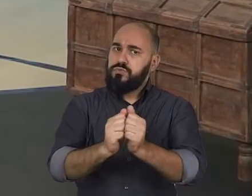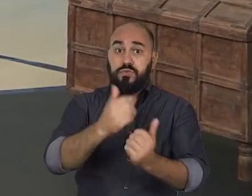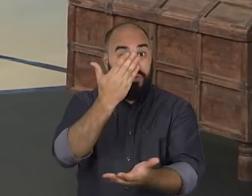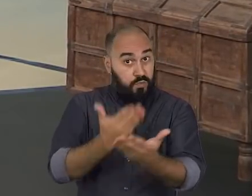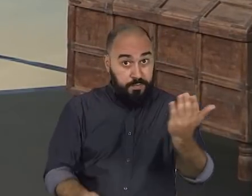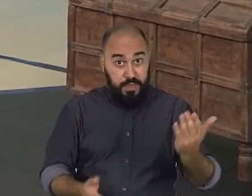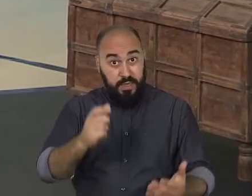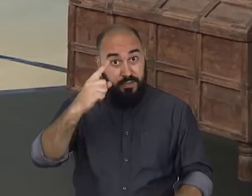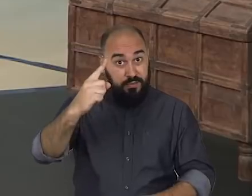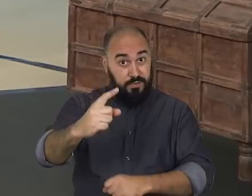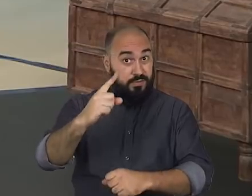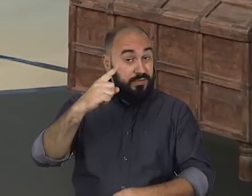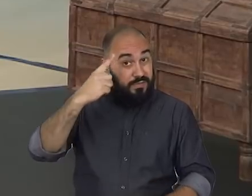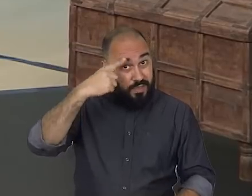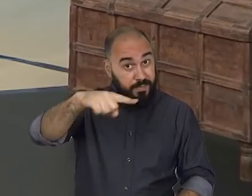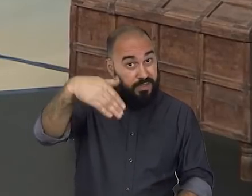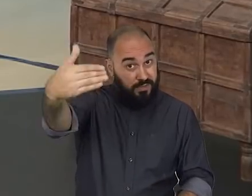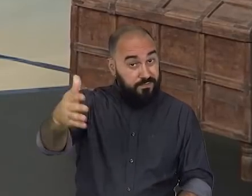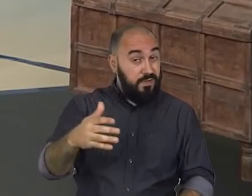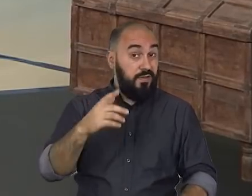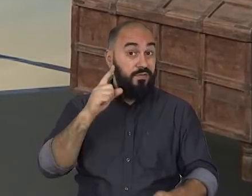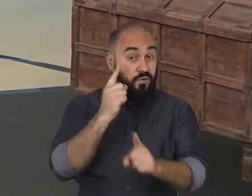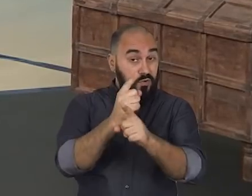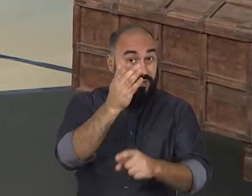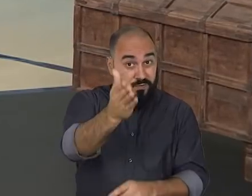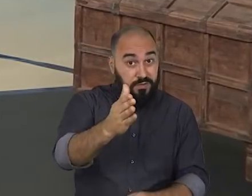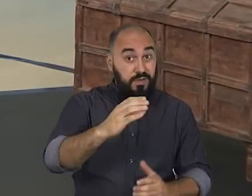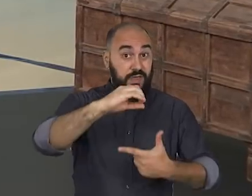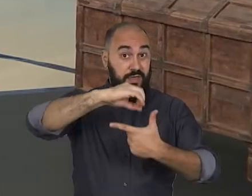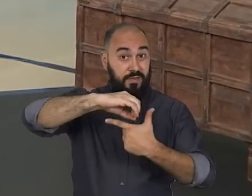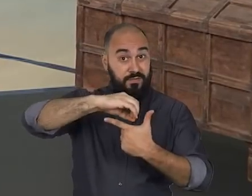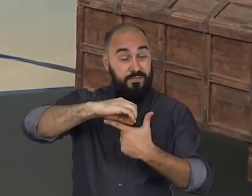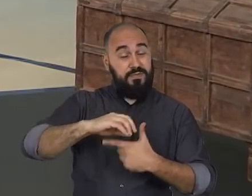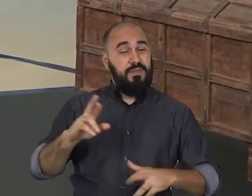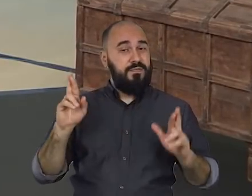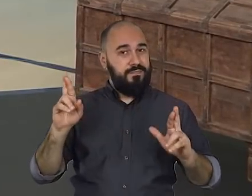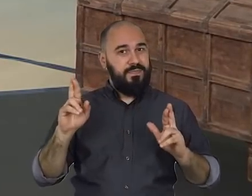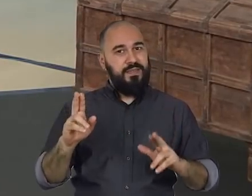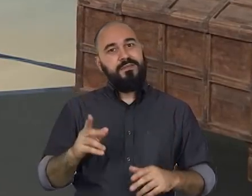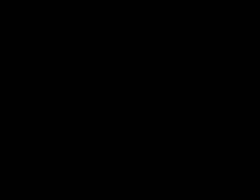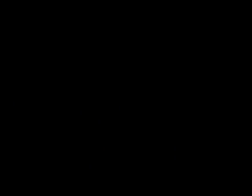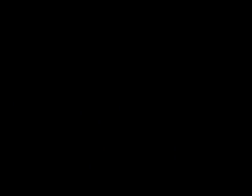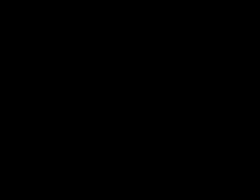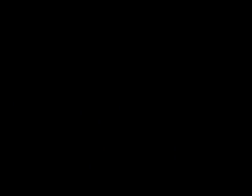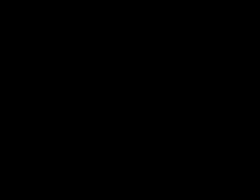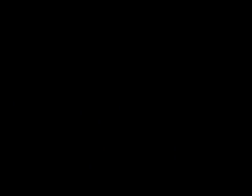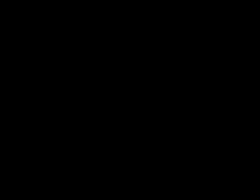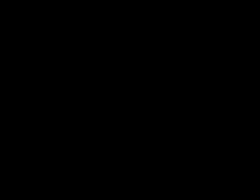Onde? Aqui na TV Novo Tempo, o canal do Evidências, o canal da Esperança. Até lá!